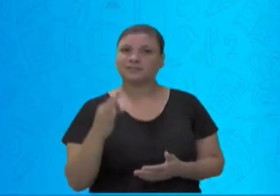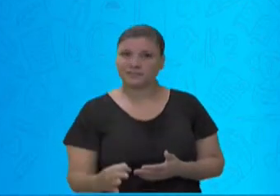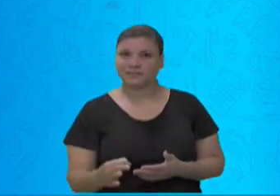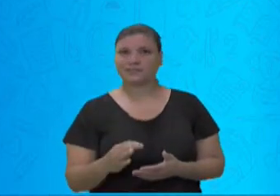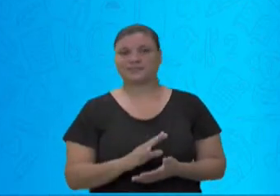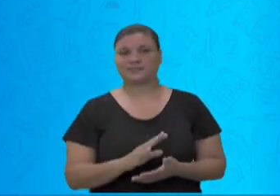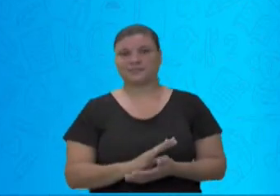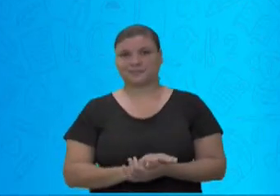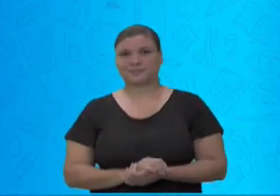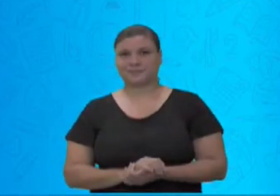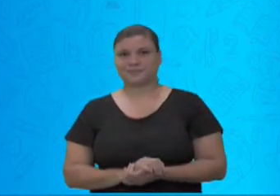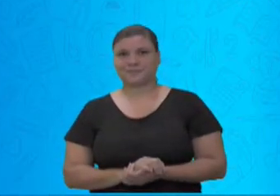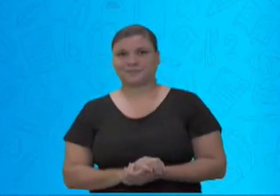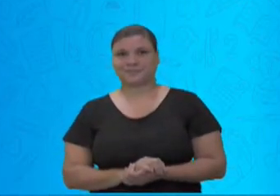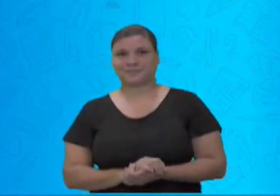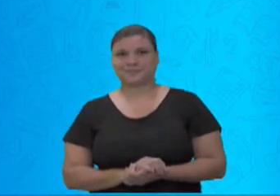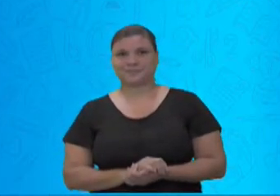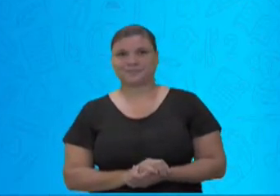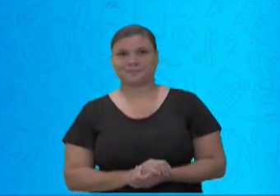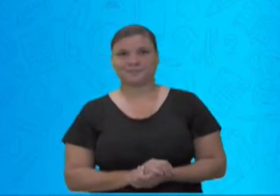foi utilizado.